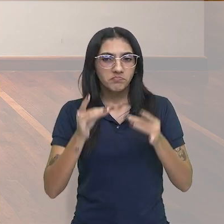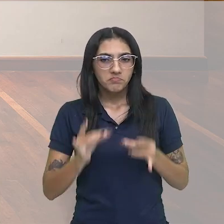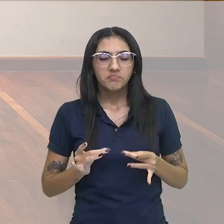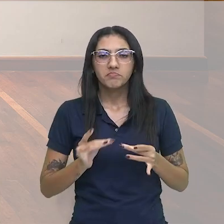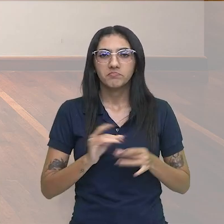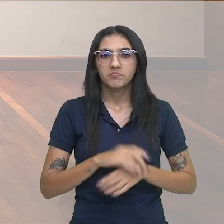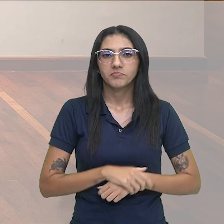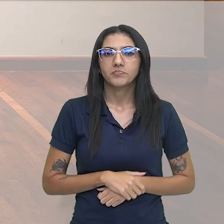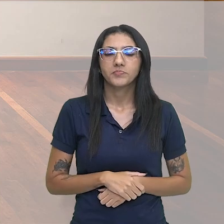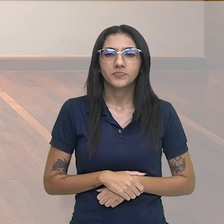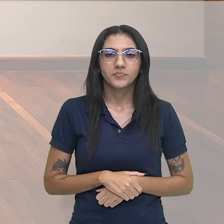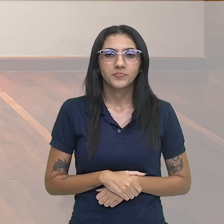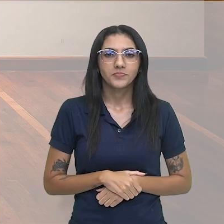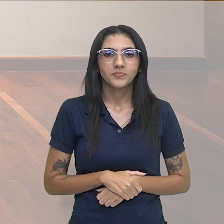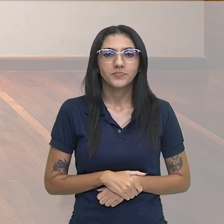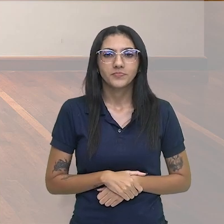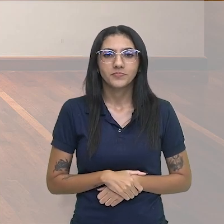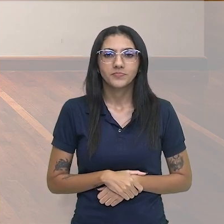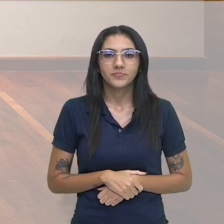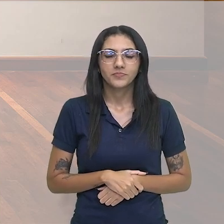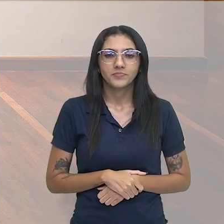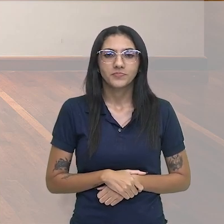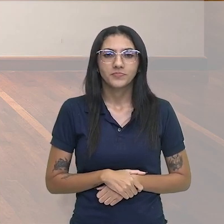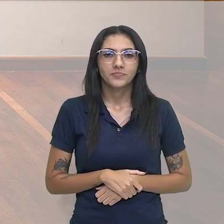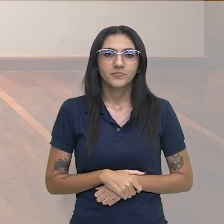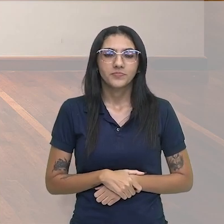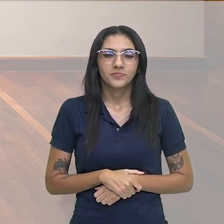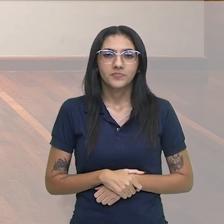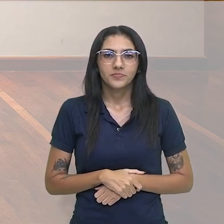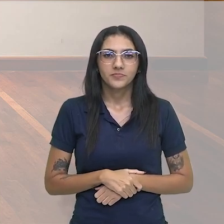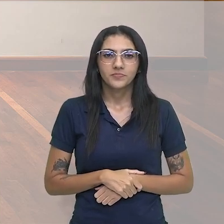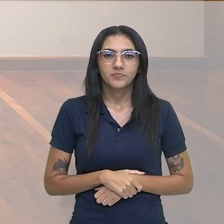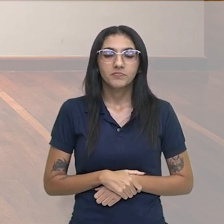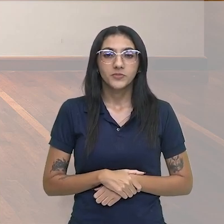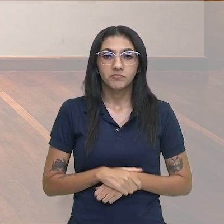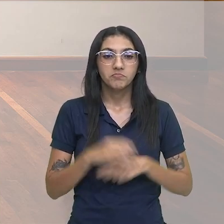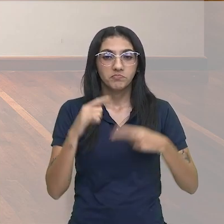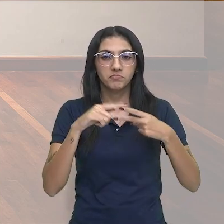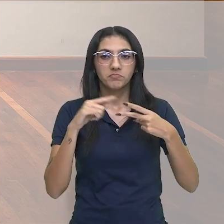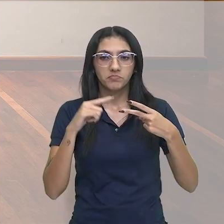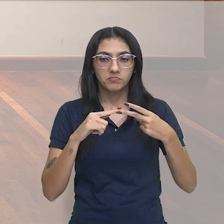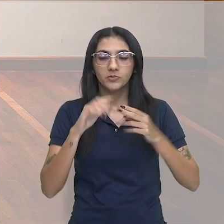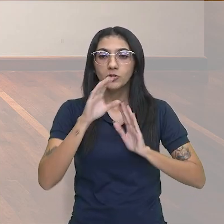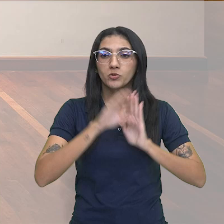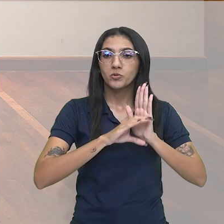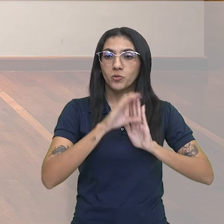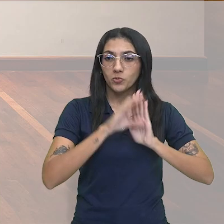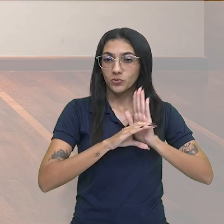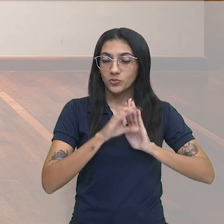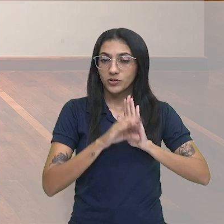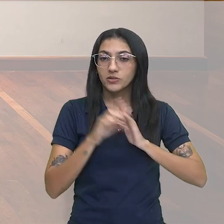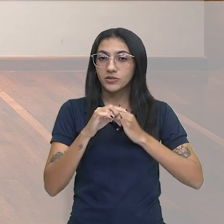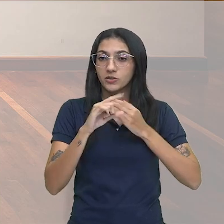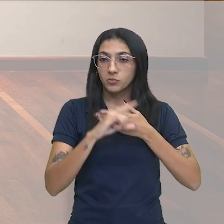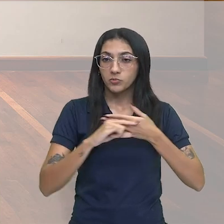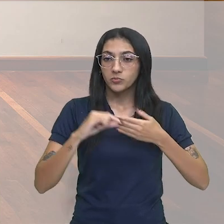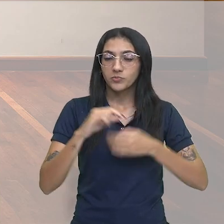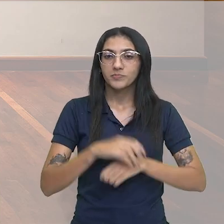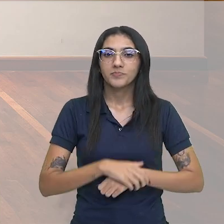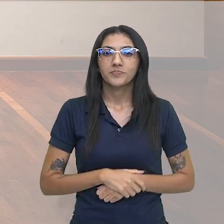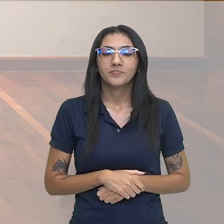maior divisão. Não é isso? Muito bem. E aí nós trabalhamos esses dois conceitos aí de Émile Durkheim. Vamos,